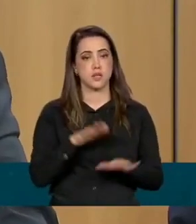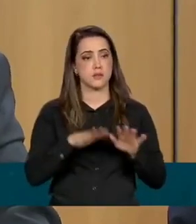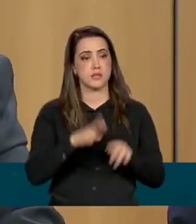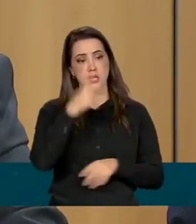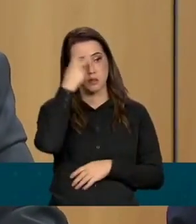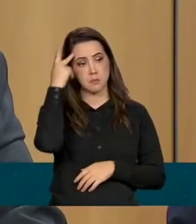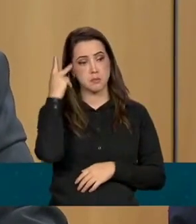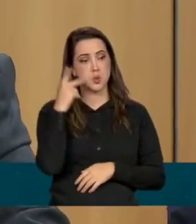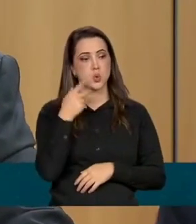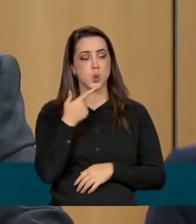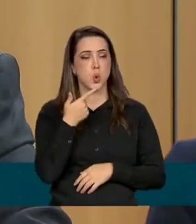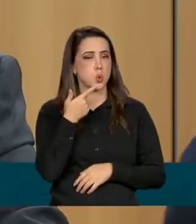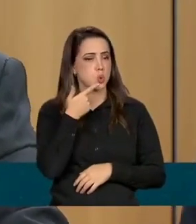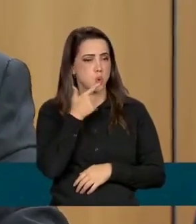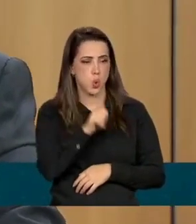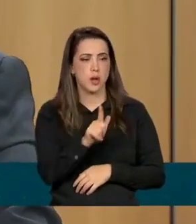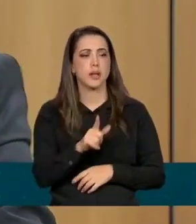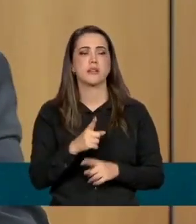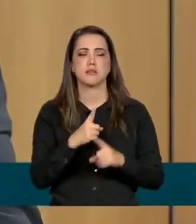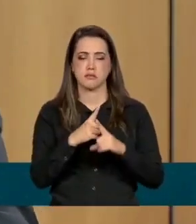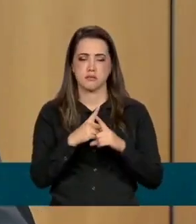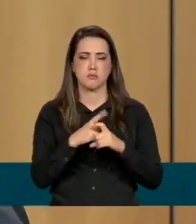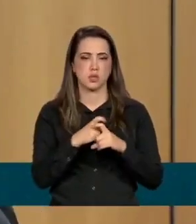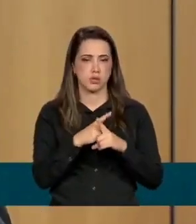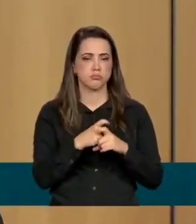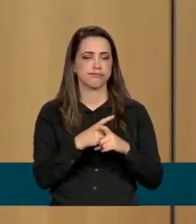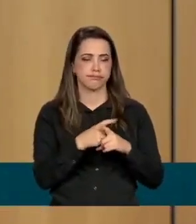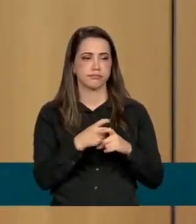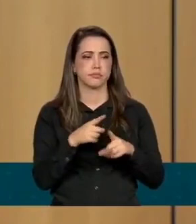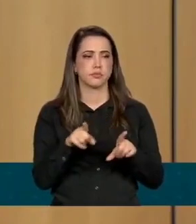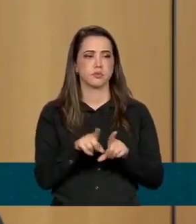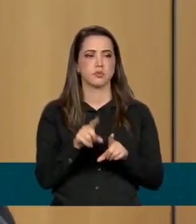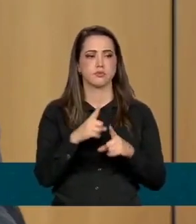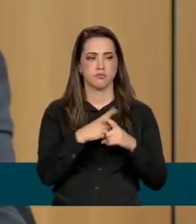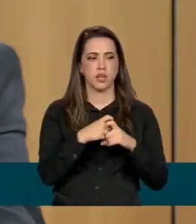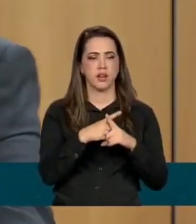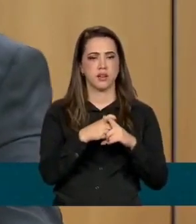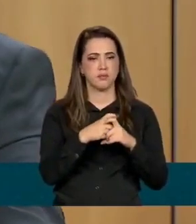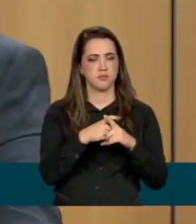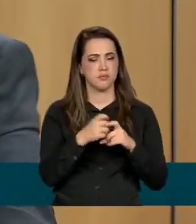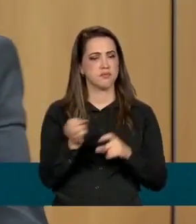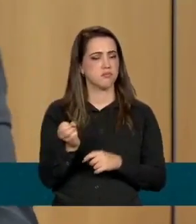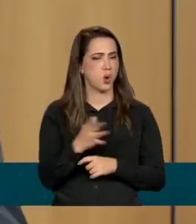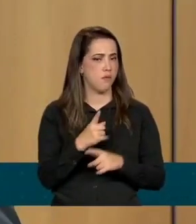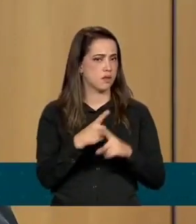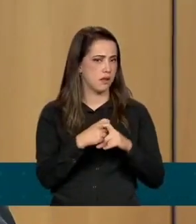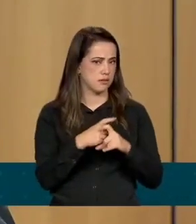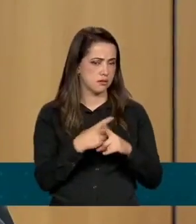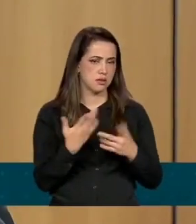conhecem, interagem ali exatamente pela internet. A investigação prossegue.